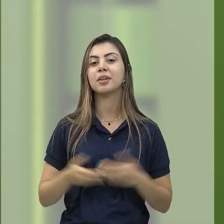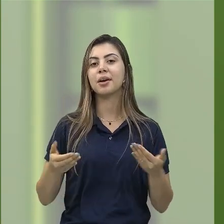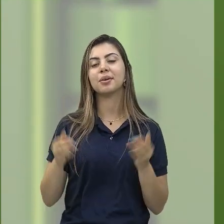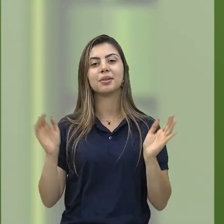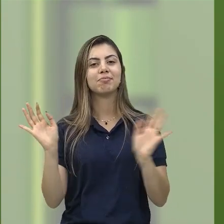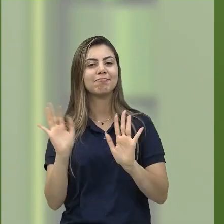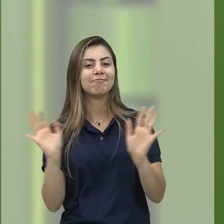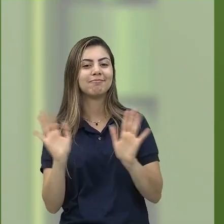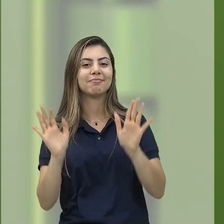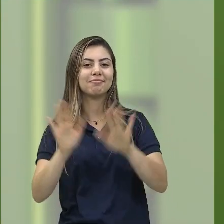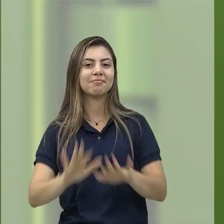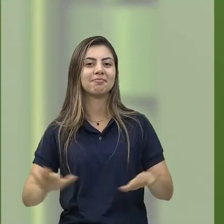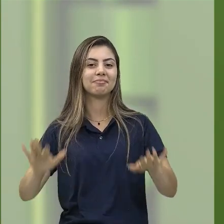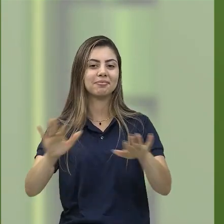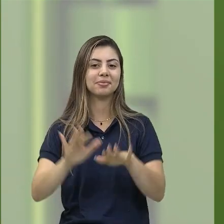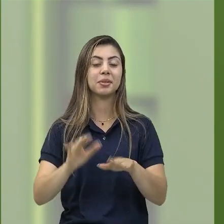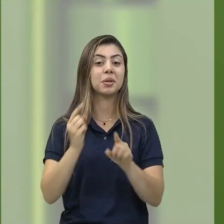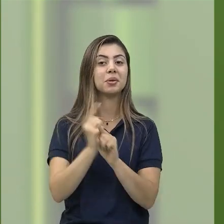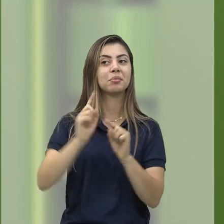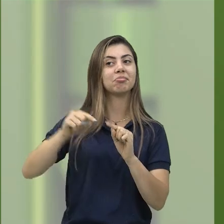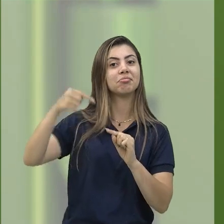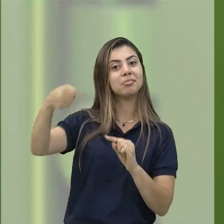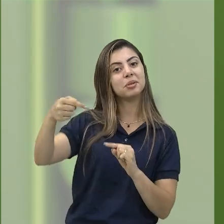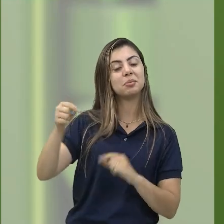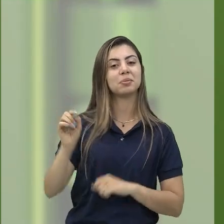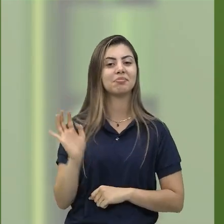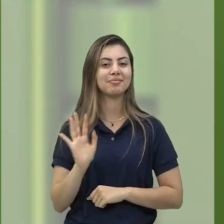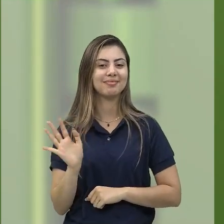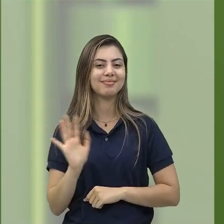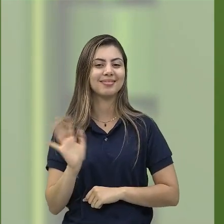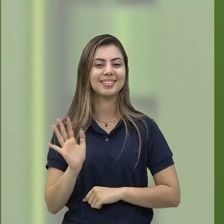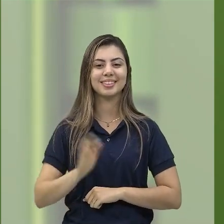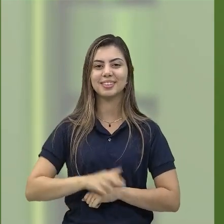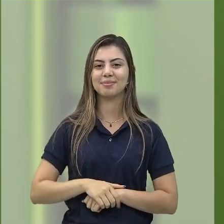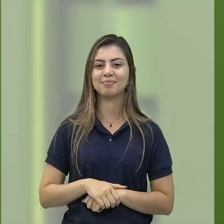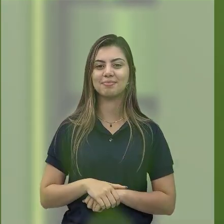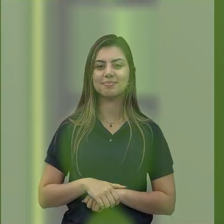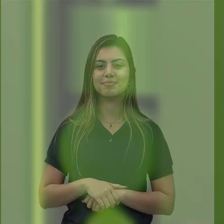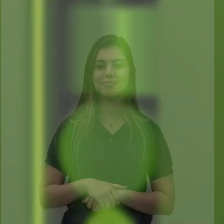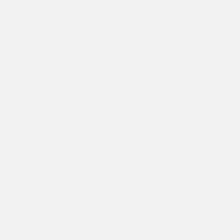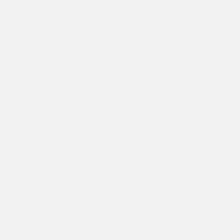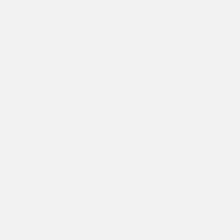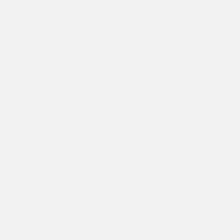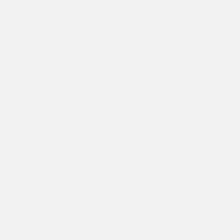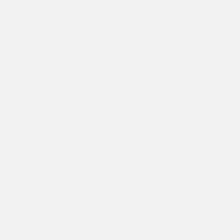de vocês aqui e encontro vocês em uma próxima oportunidade. Tchau, gente.